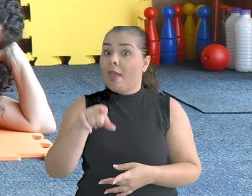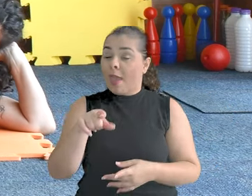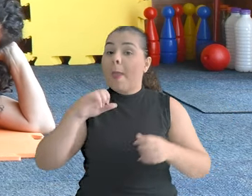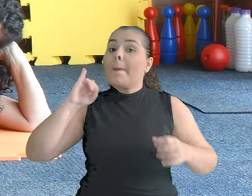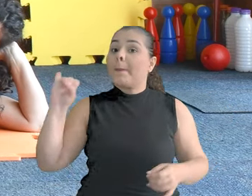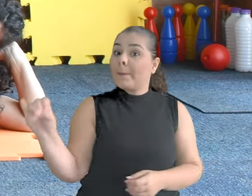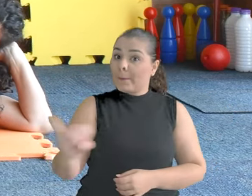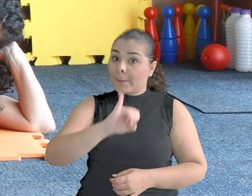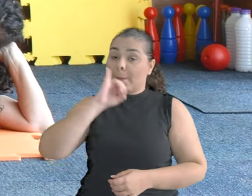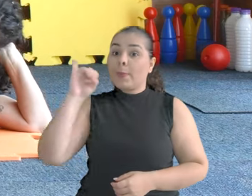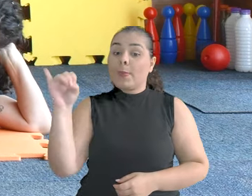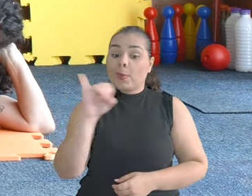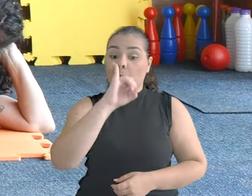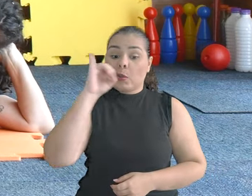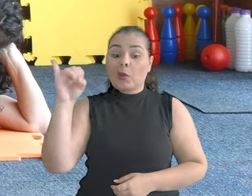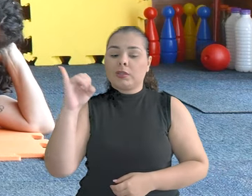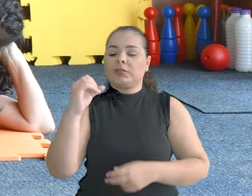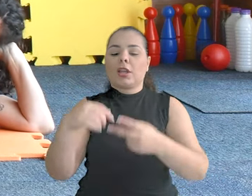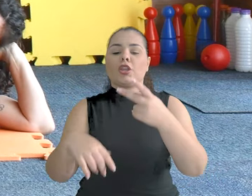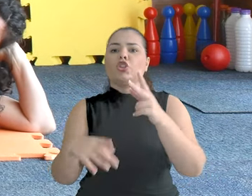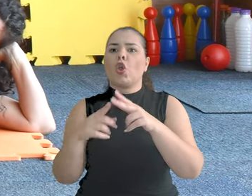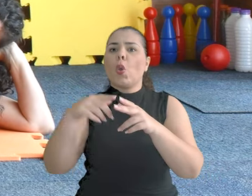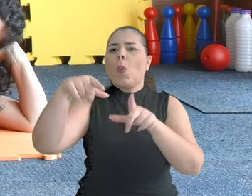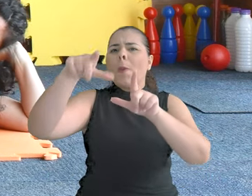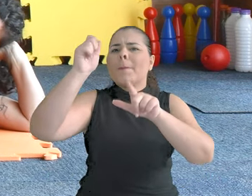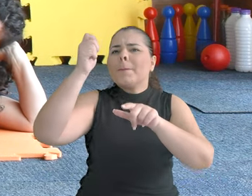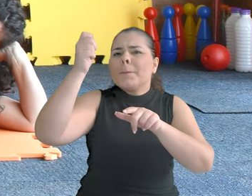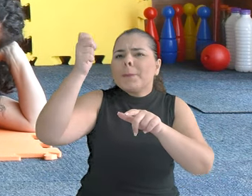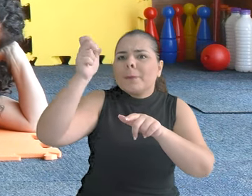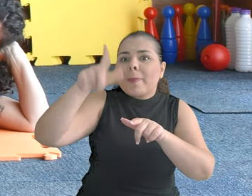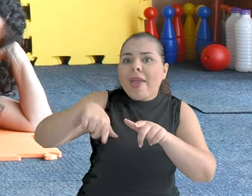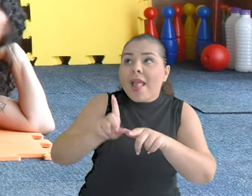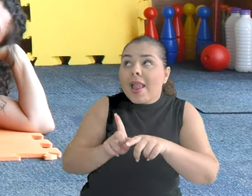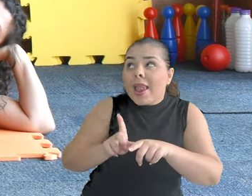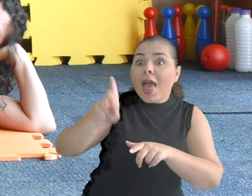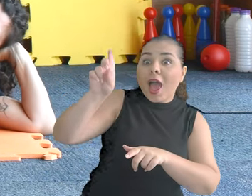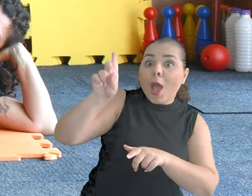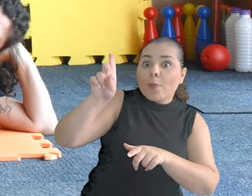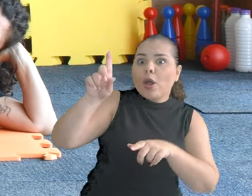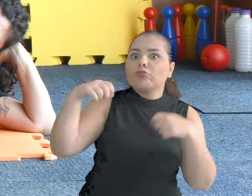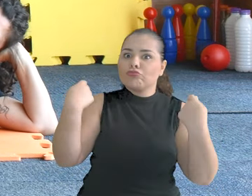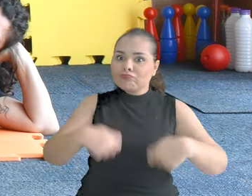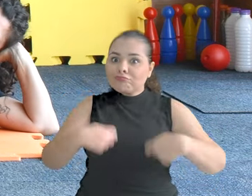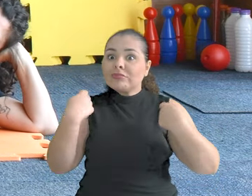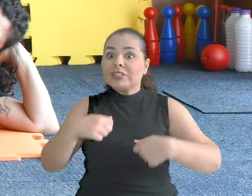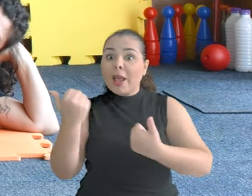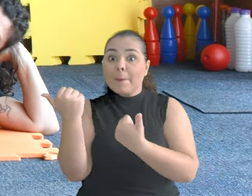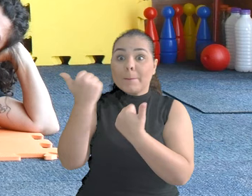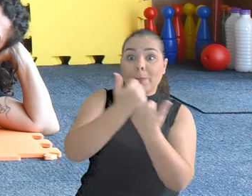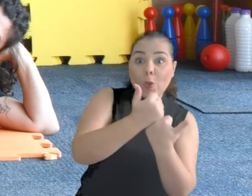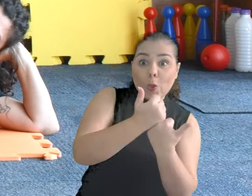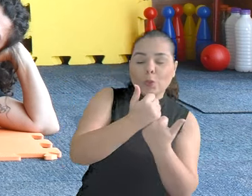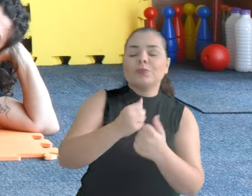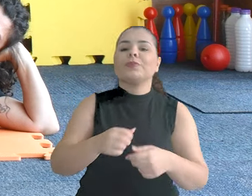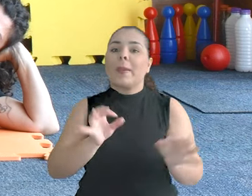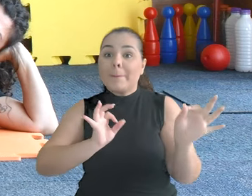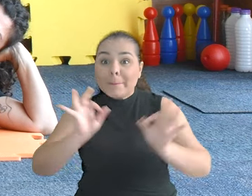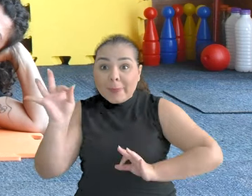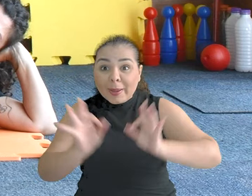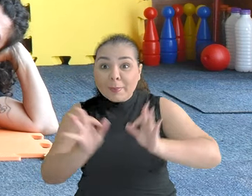percebi isso é muito importante Olha o calcanhar lá em cima não pode ficar só vamo começar